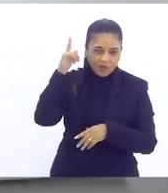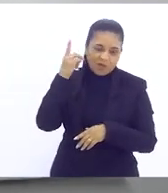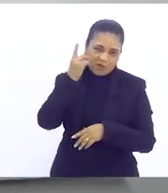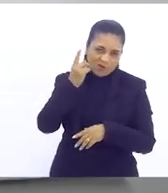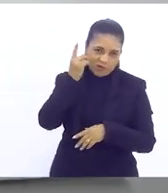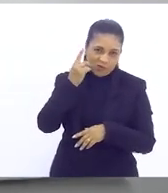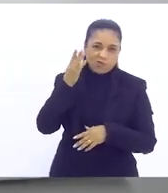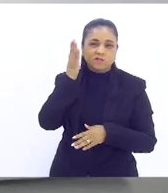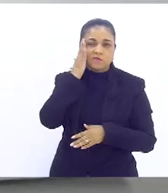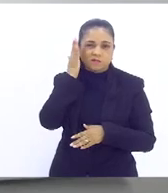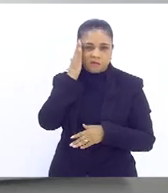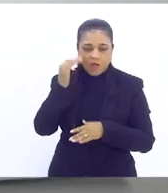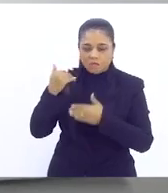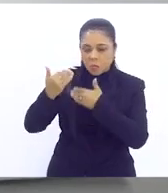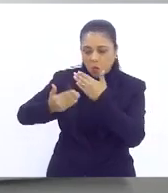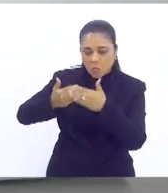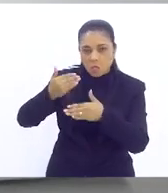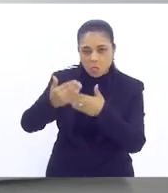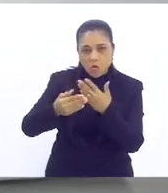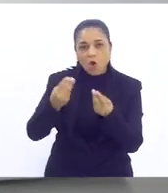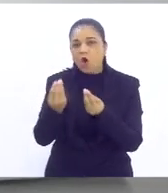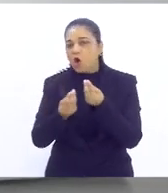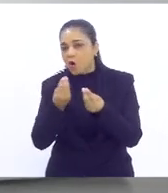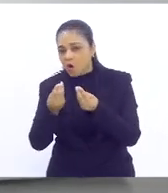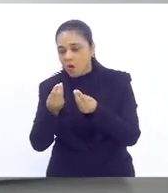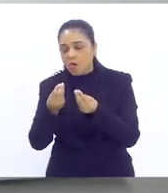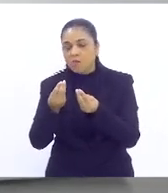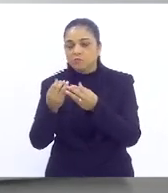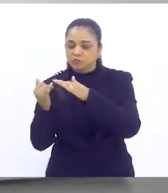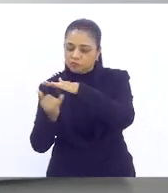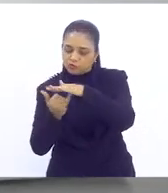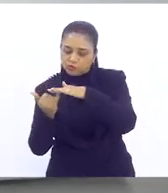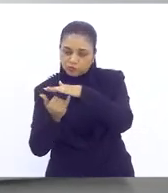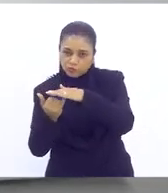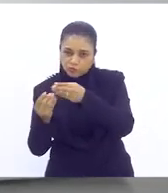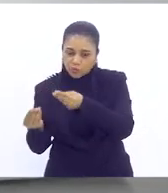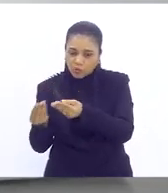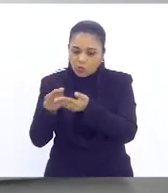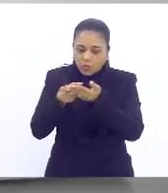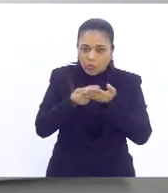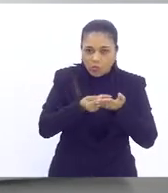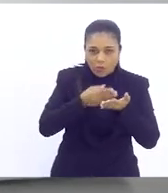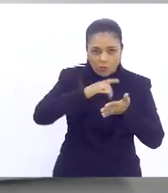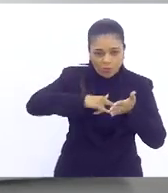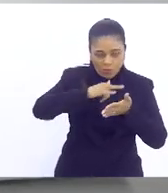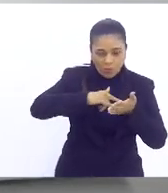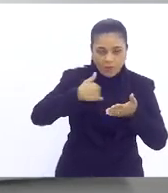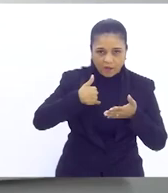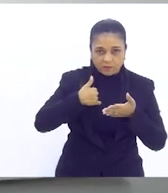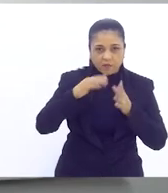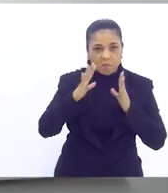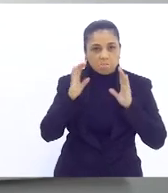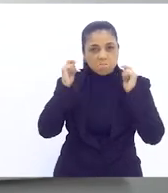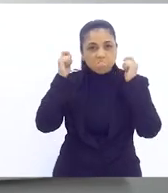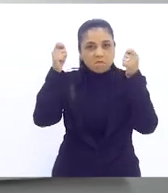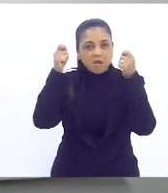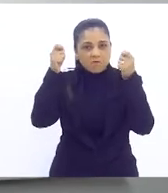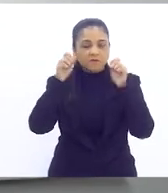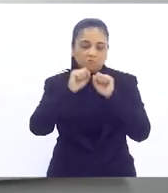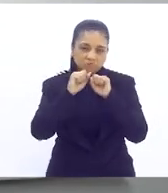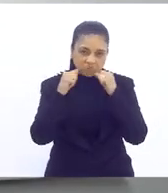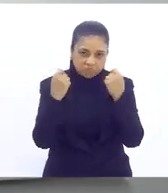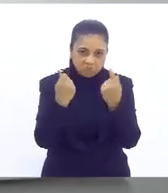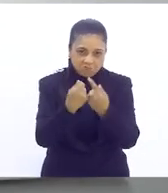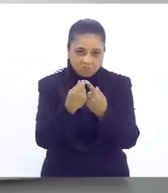saiba assim que o procedimento saia no Instituto pedindo aí a manifestação da